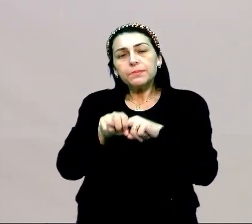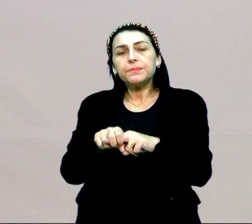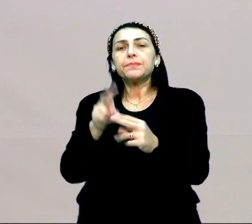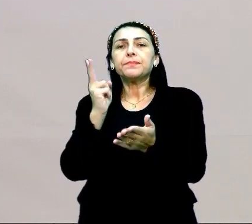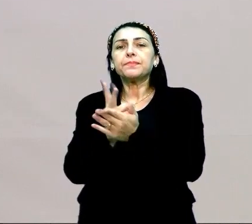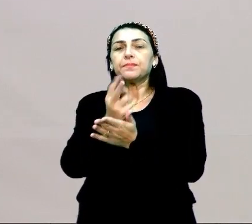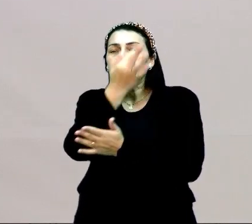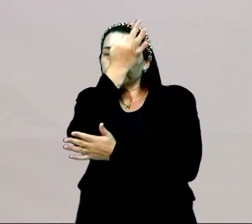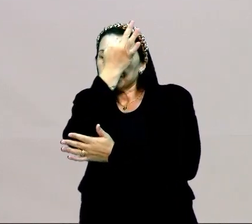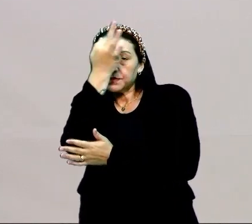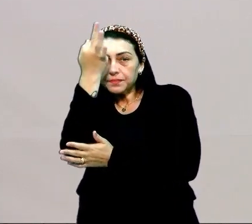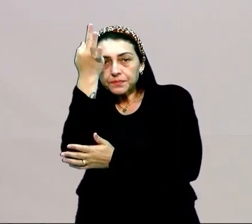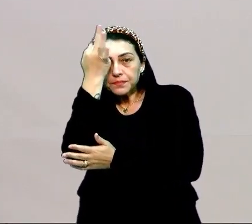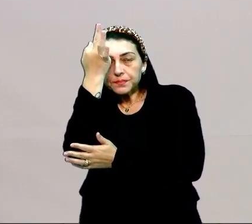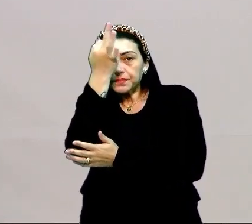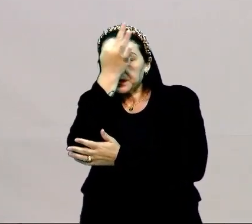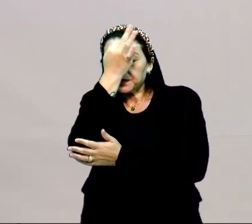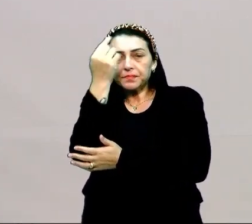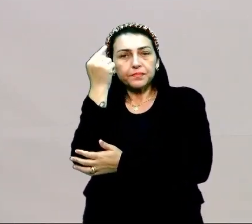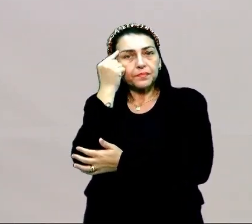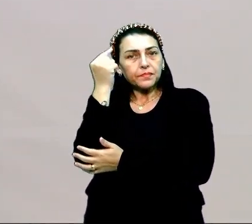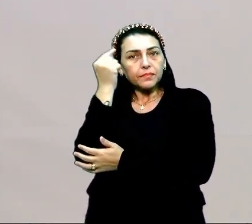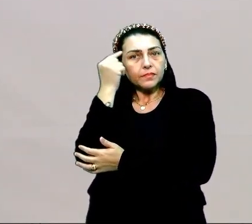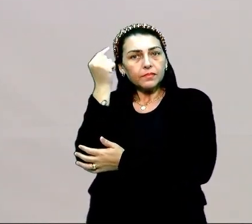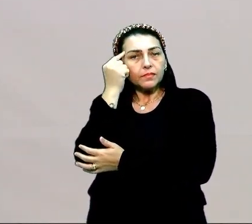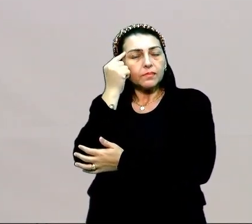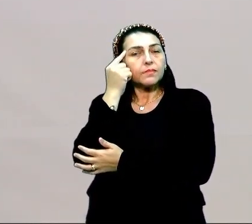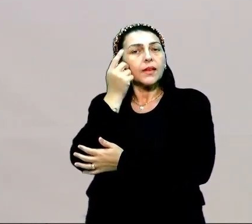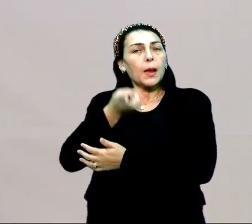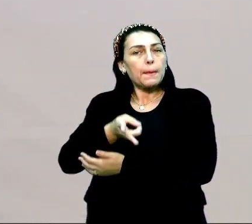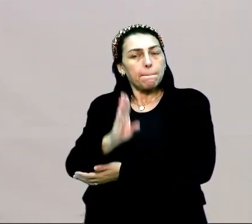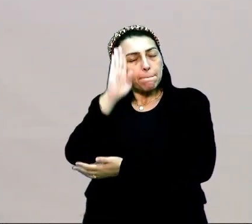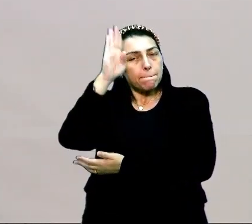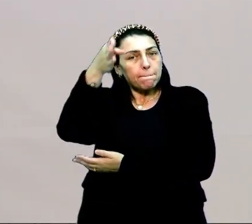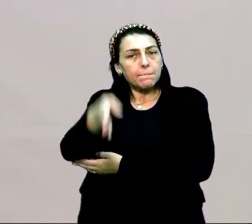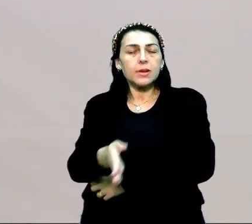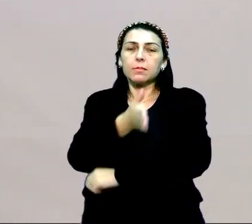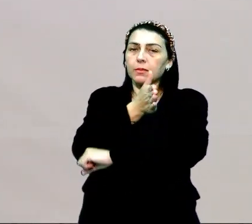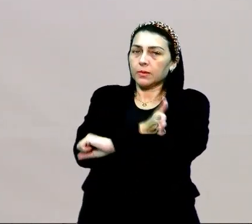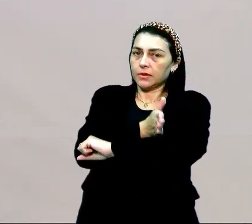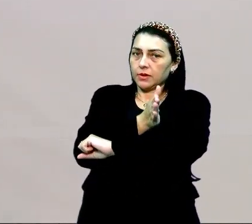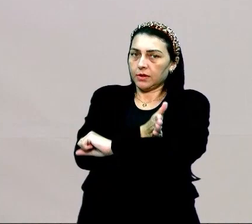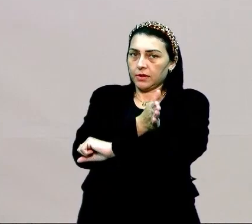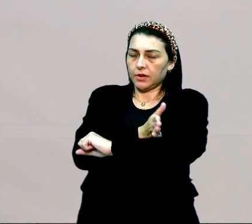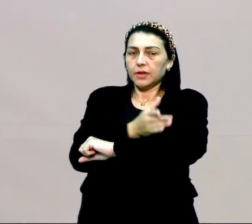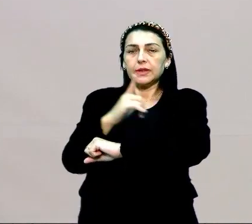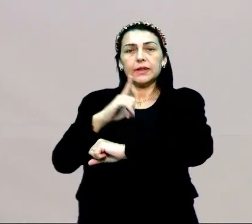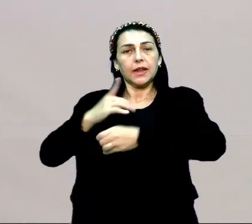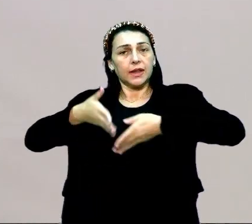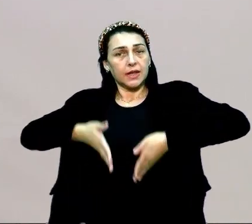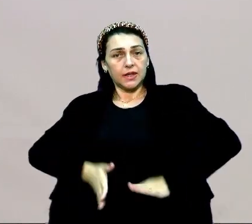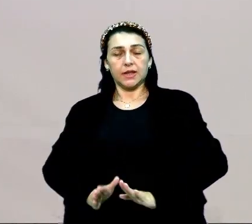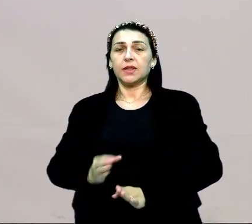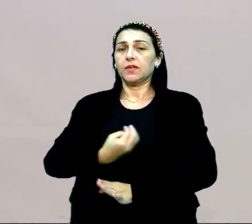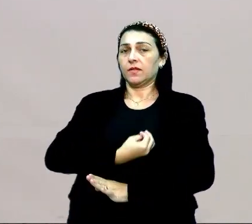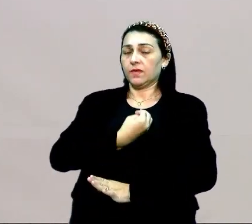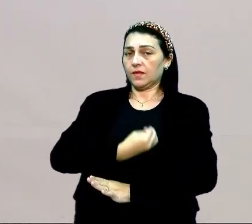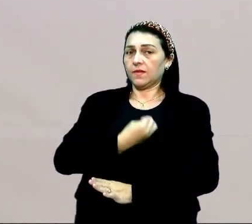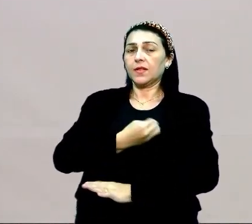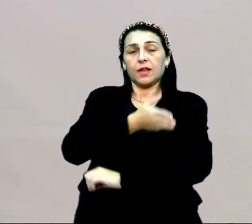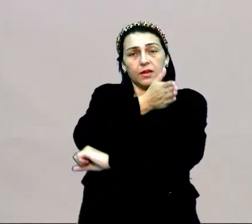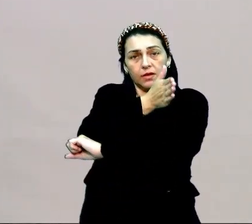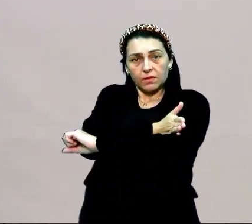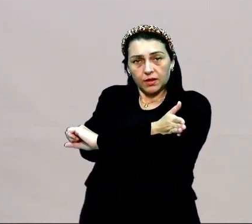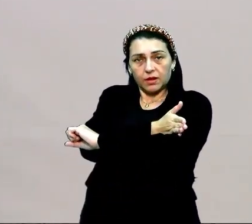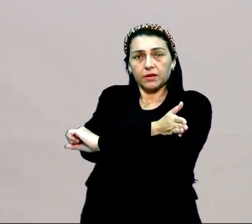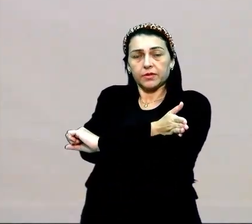um filósofo cujo pensamento vai prevalecer principalmente na Idade Média, embora ele tenha nascido e vivido ainda na